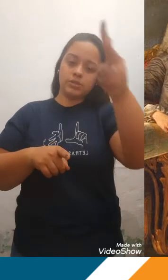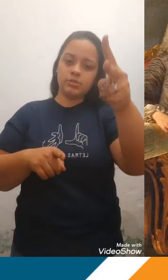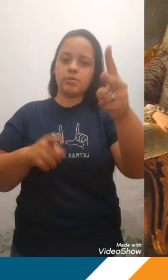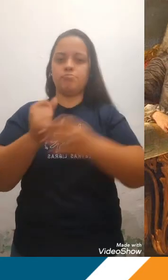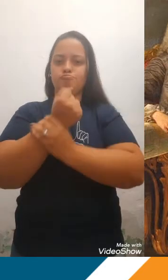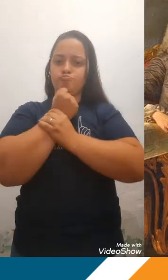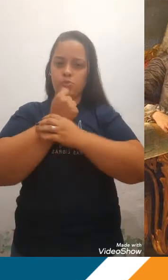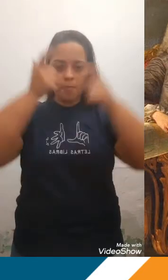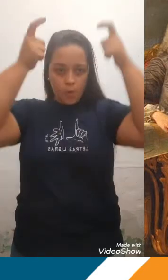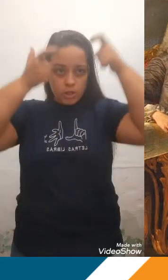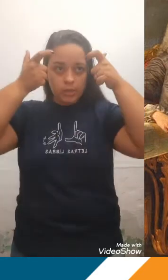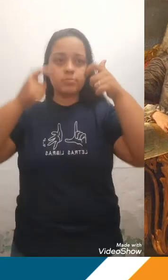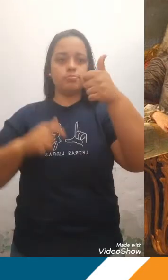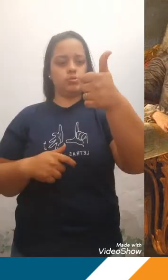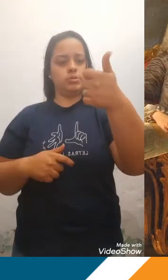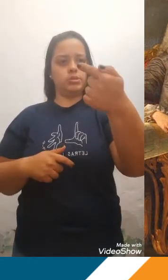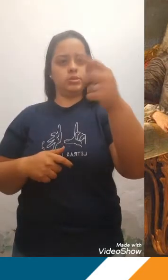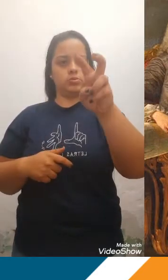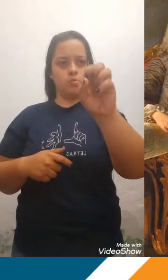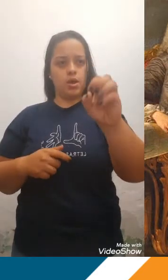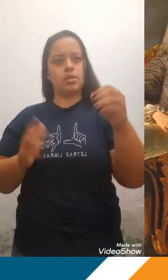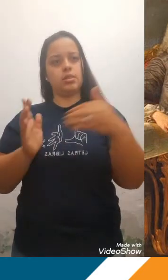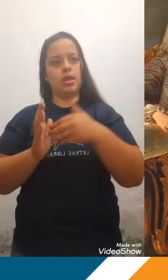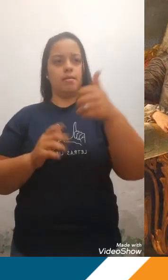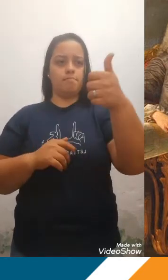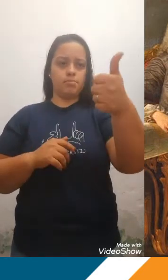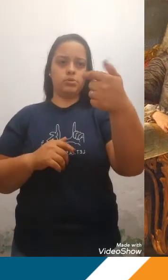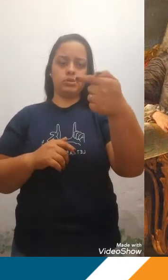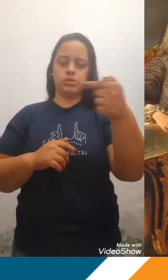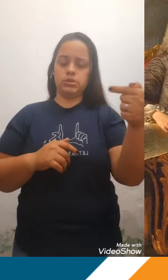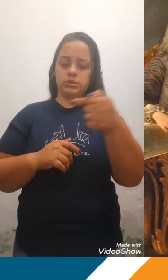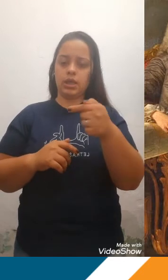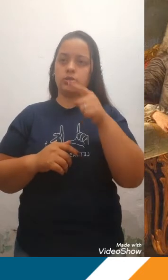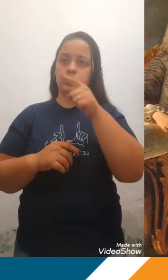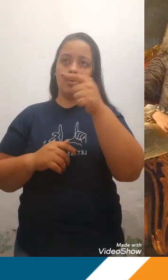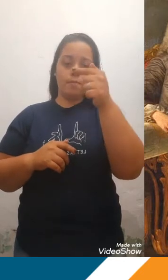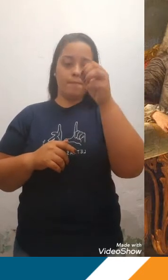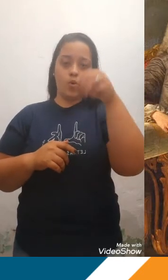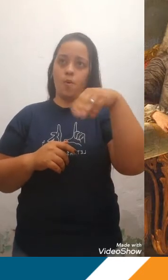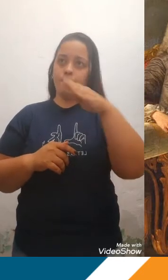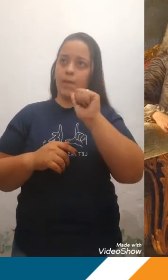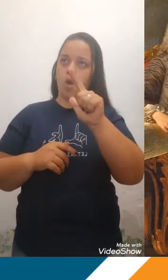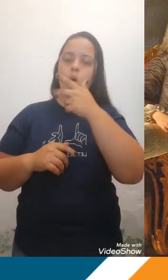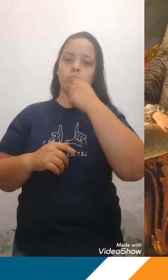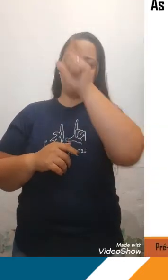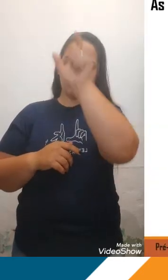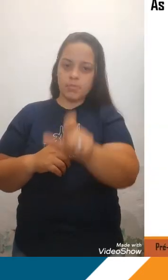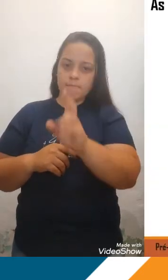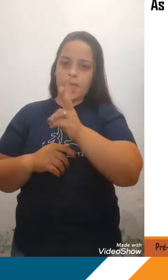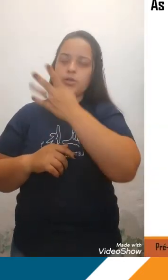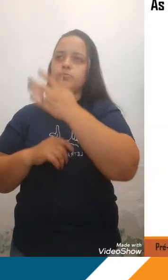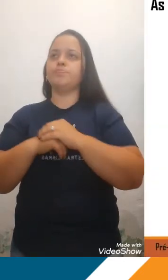os anos de 1750 e 1777. Pombal é este senhor retratado na